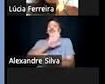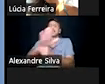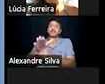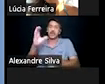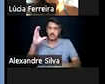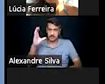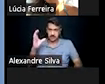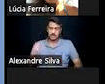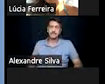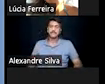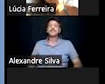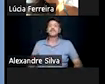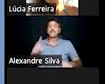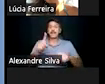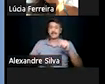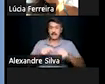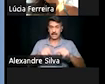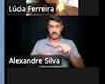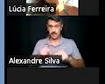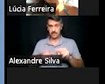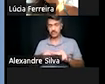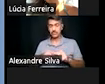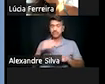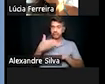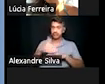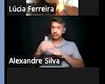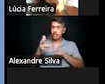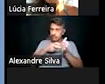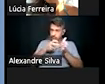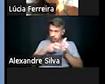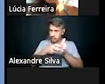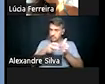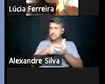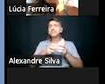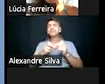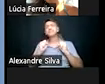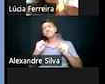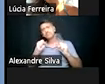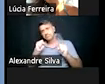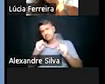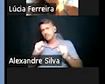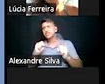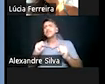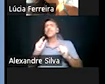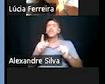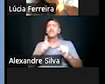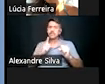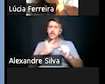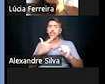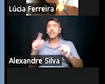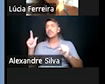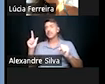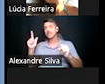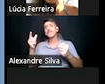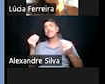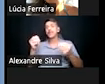Mas elementos que são fósseis, eles podem ter, eu falei da função na agricultura, mas eles podem ter outras funções. O âmbar,